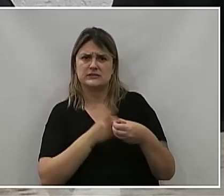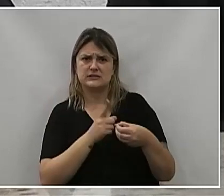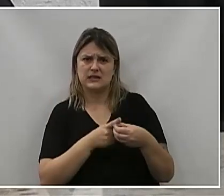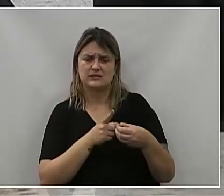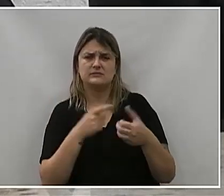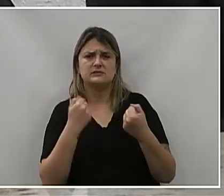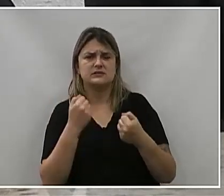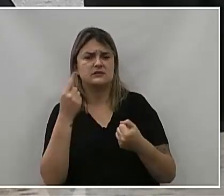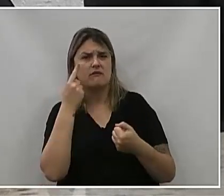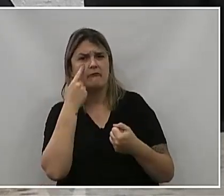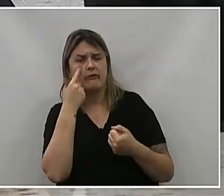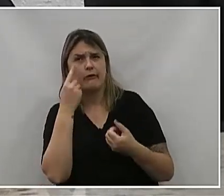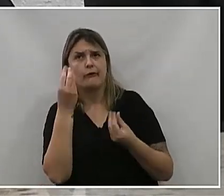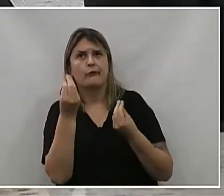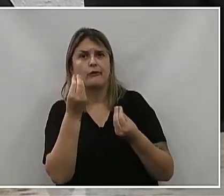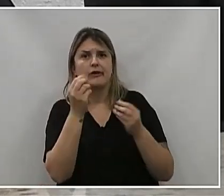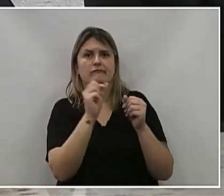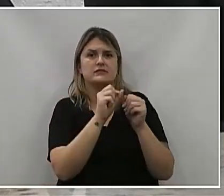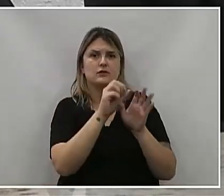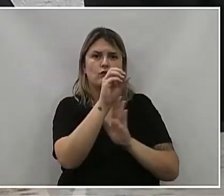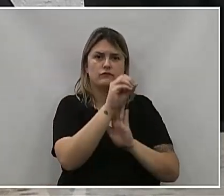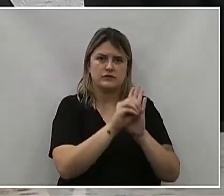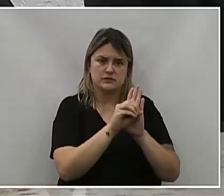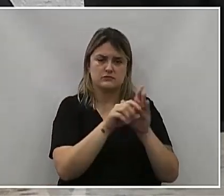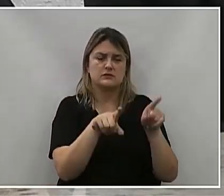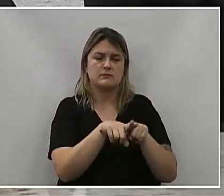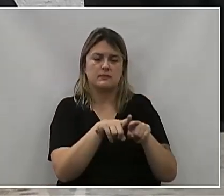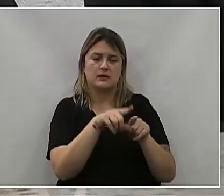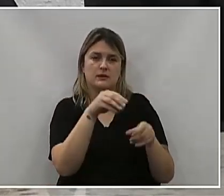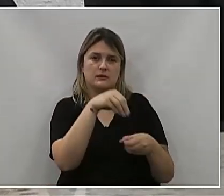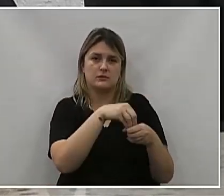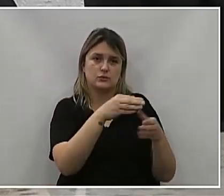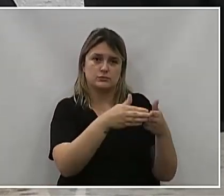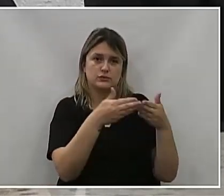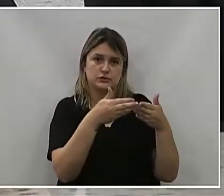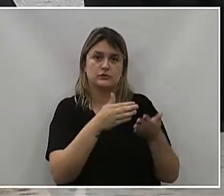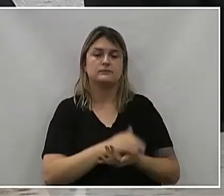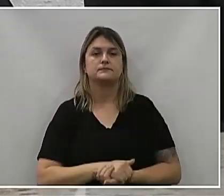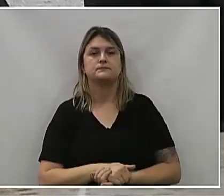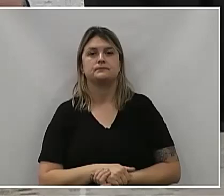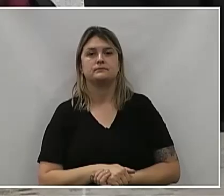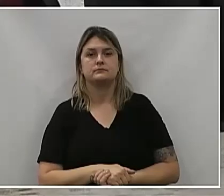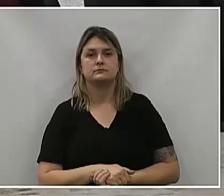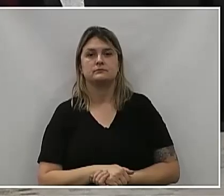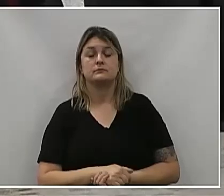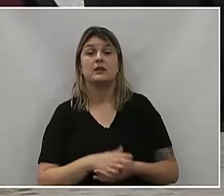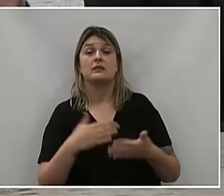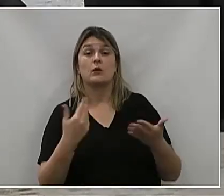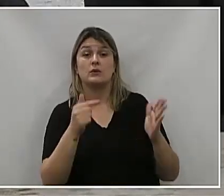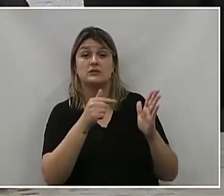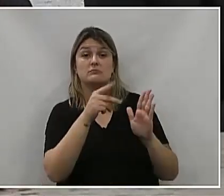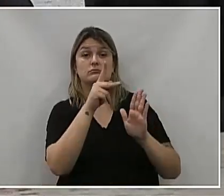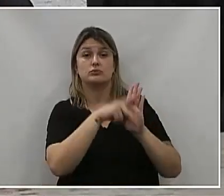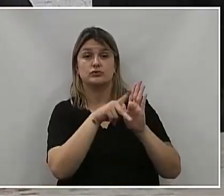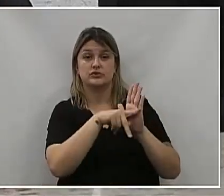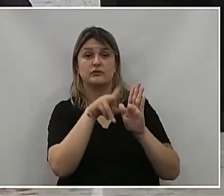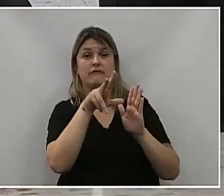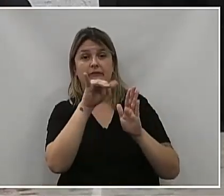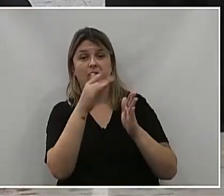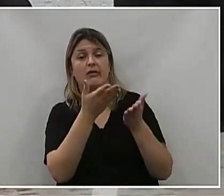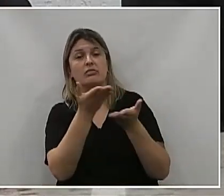que trabalhar dentro de ofício, até mesmo dentro desse requerimento. Então, esse programa vai